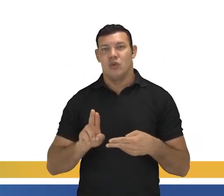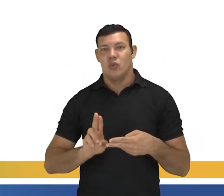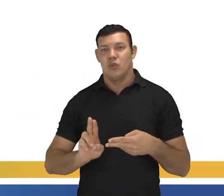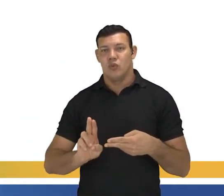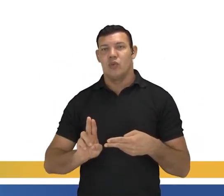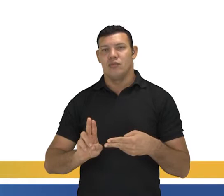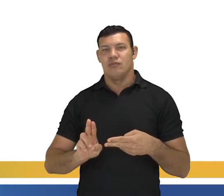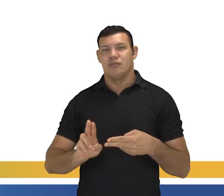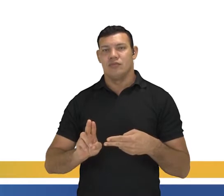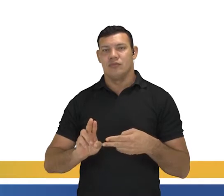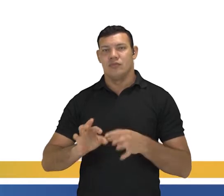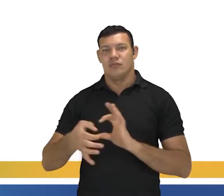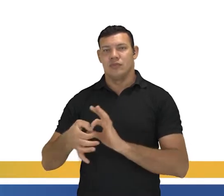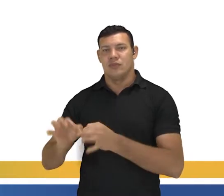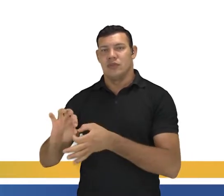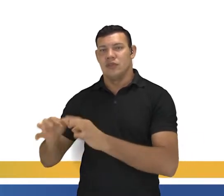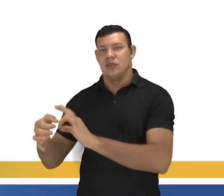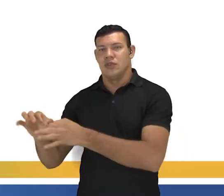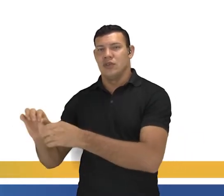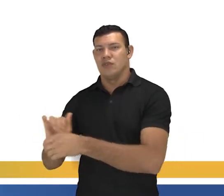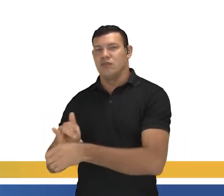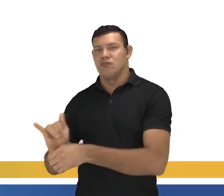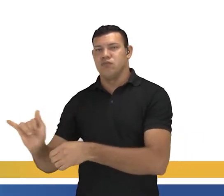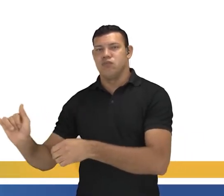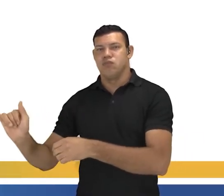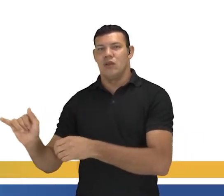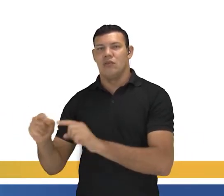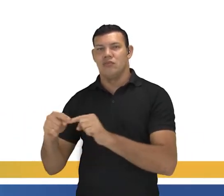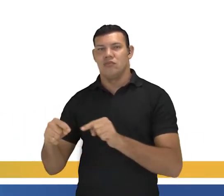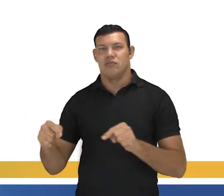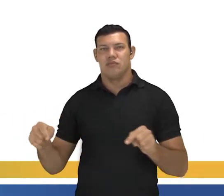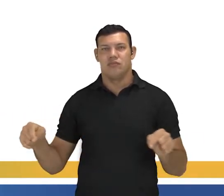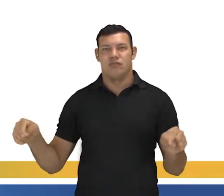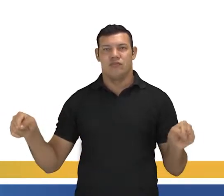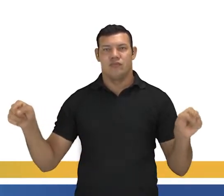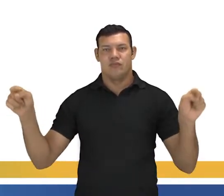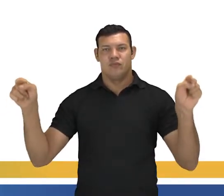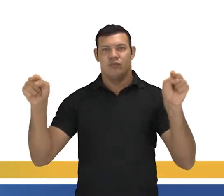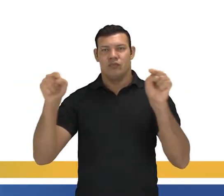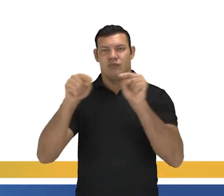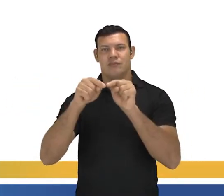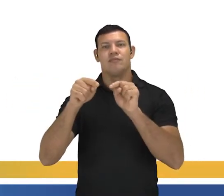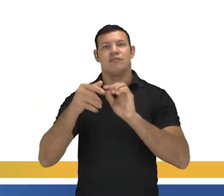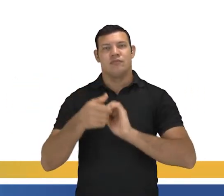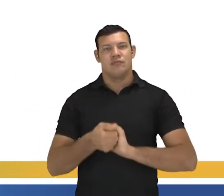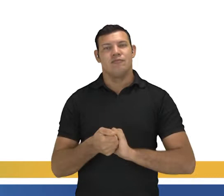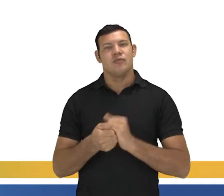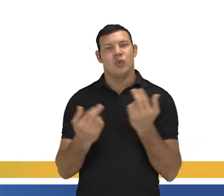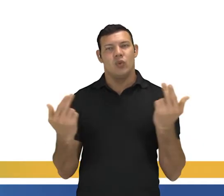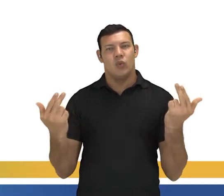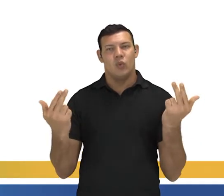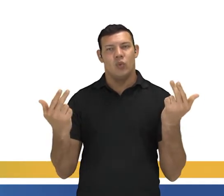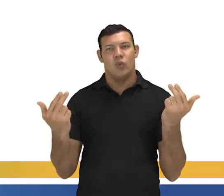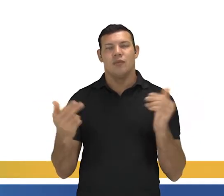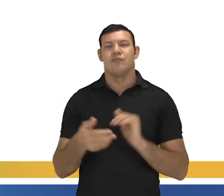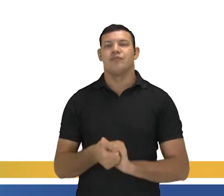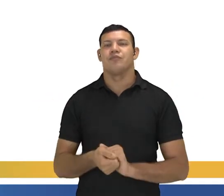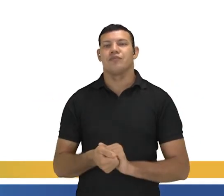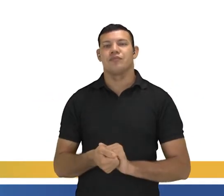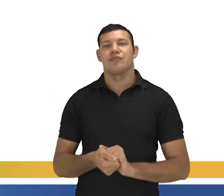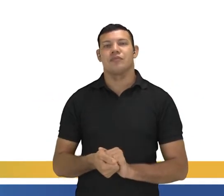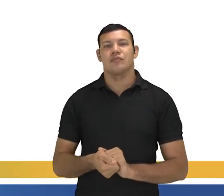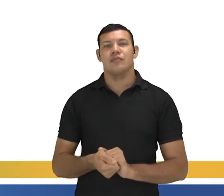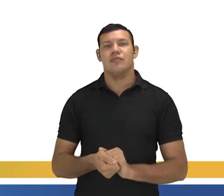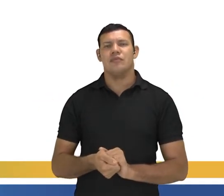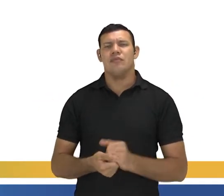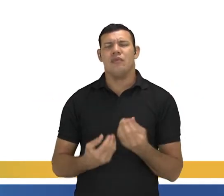e uma corrente elétrica está passando pelos 3 resistores. Essa corrente é a mesma para os 3. Como a